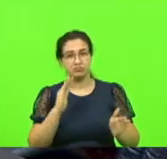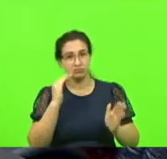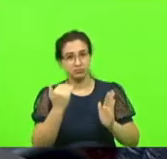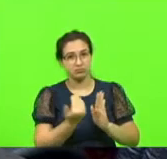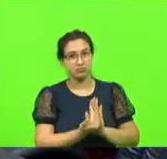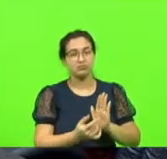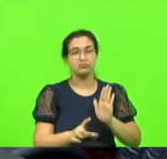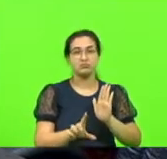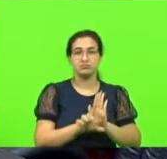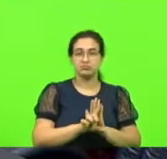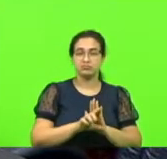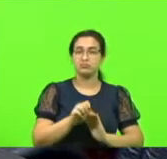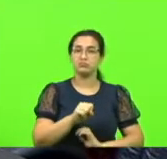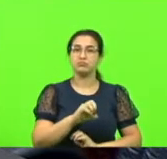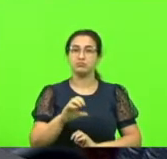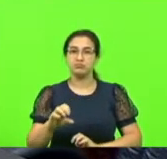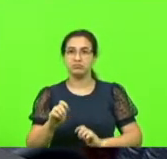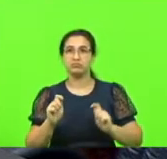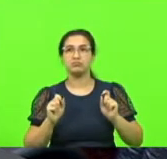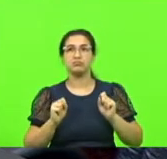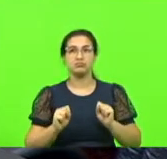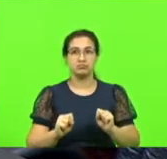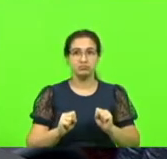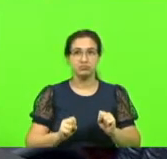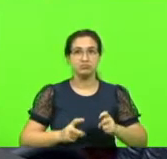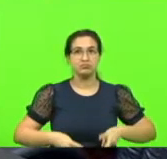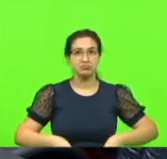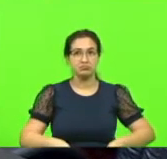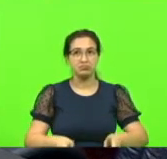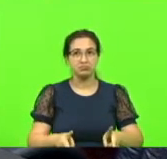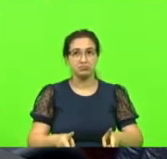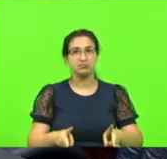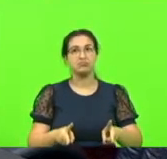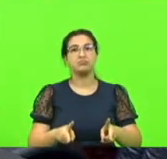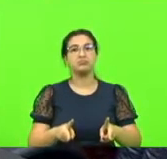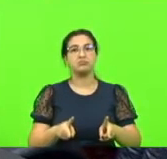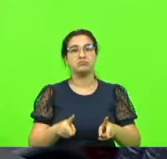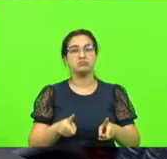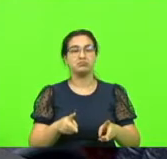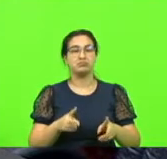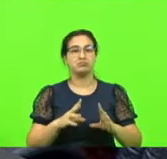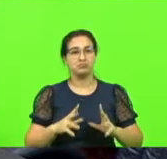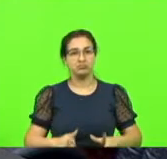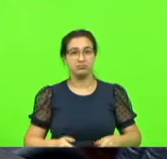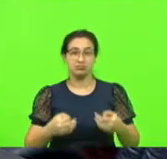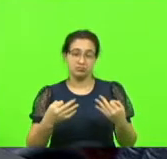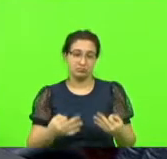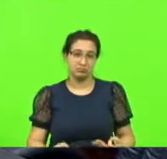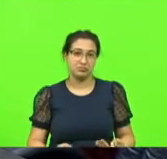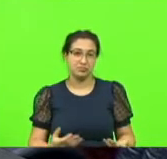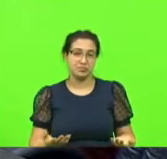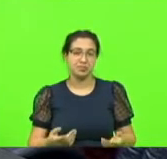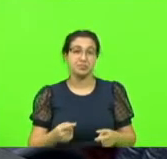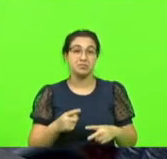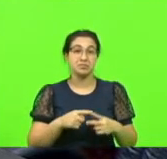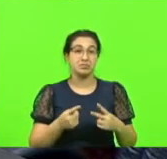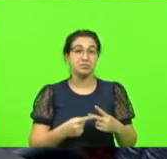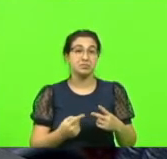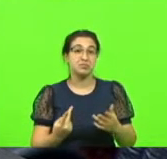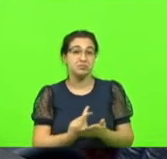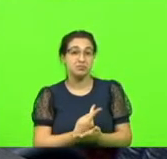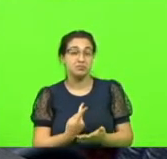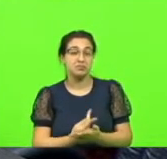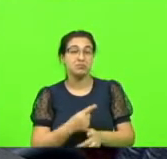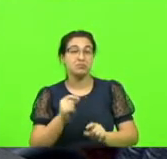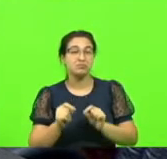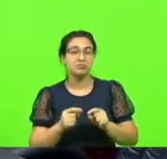Catarina possa continuar com o seu status sanitário. Então, tem dois erros. Primeiro, que o